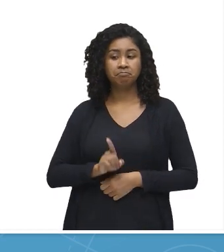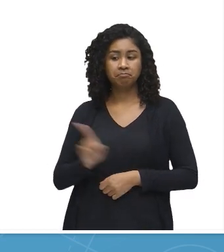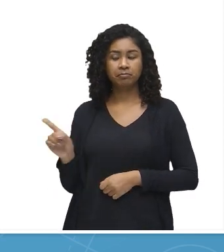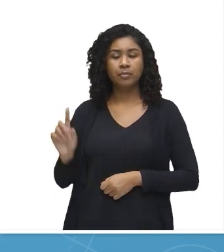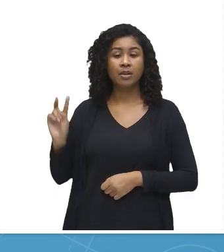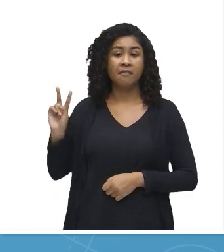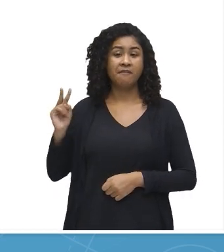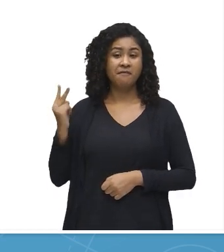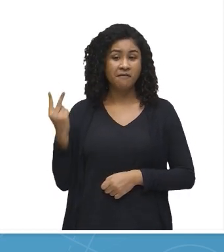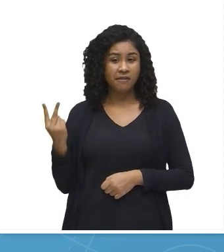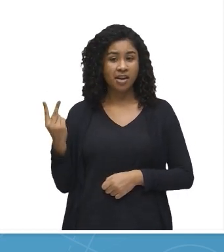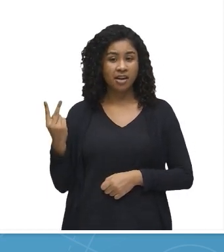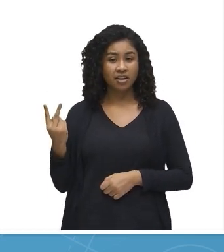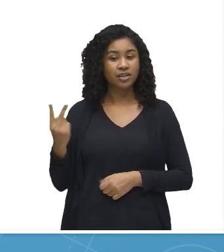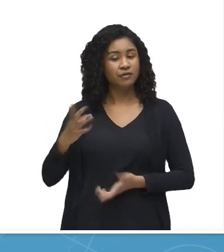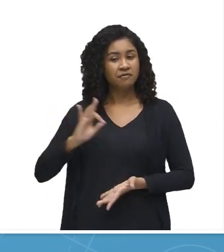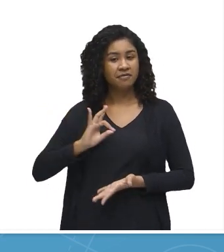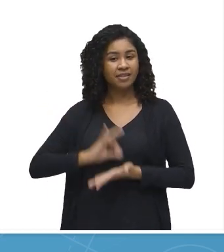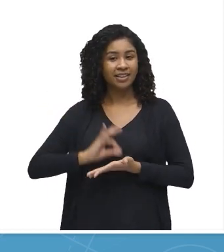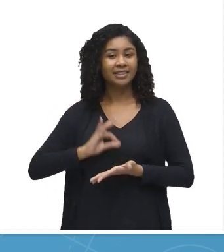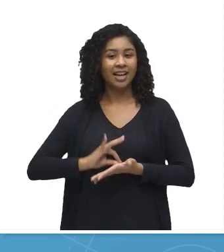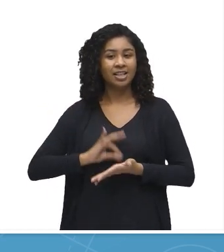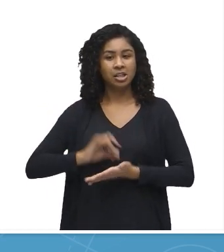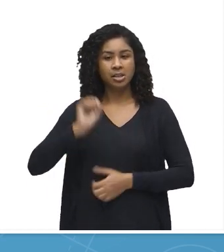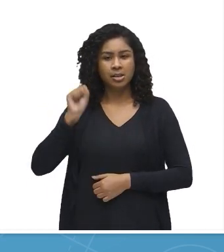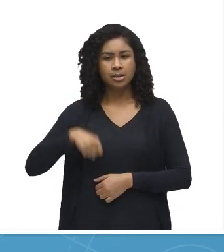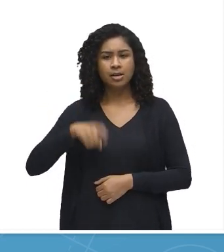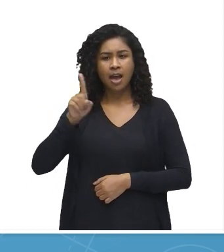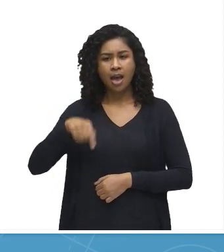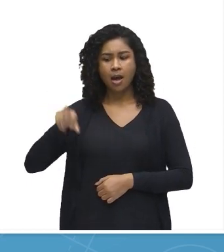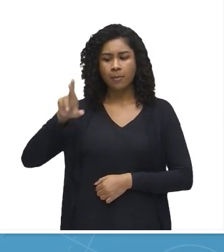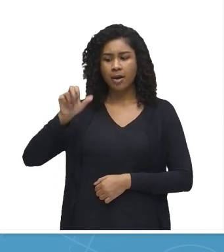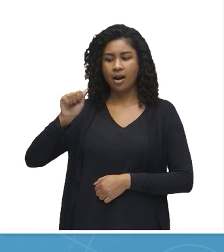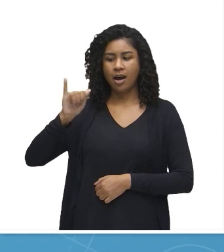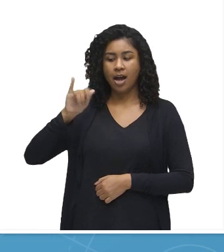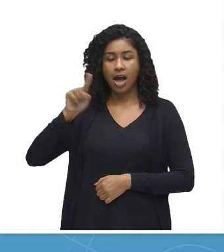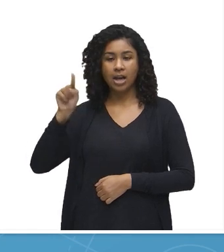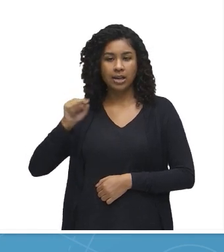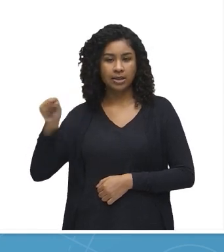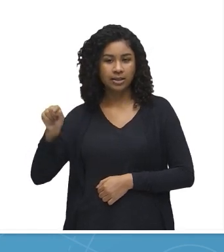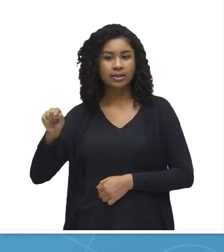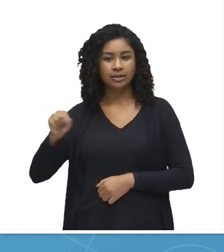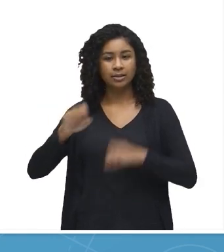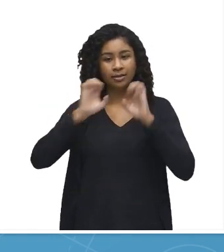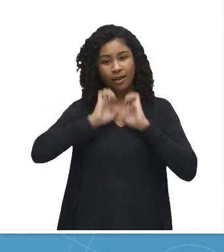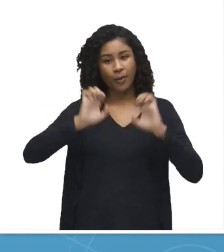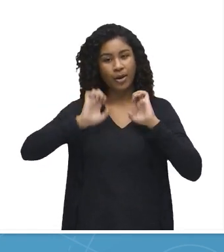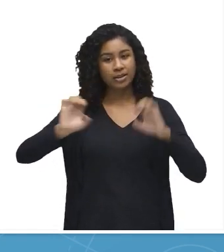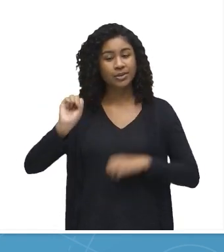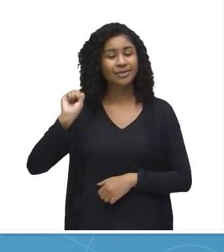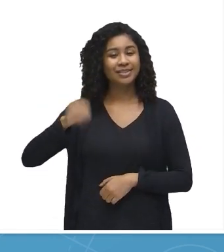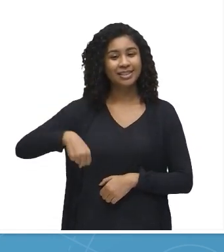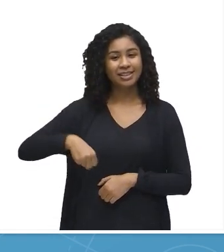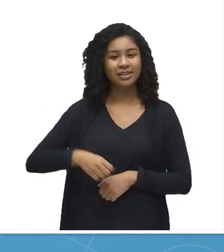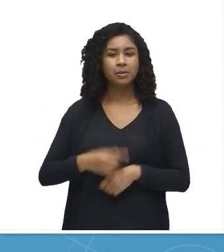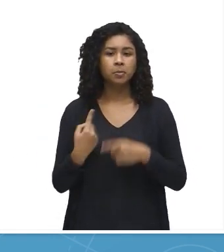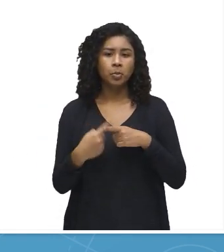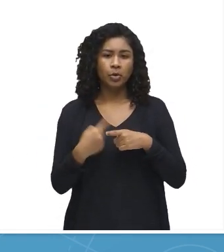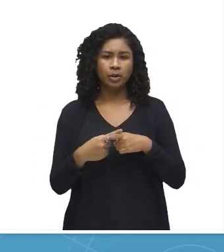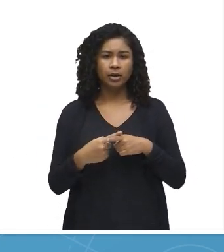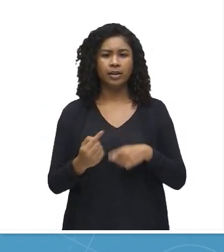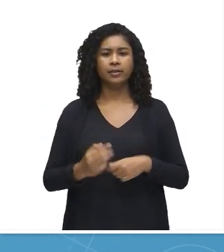que o 2, ele é uma das raízes da minha equação. Por quê? Porque aqui, na verificação que eu fiz,